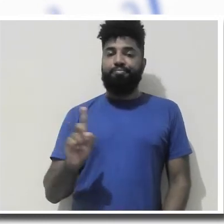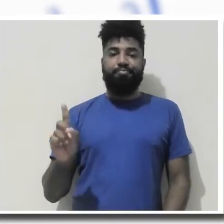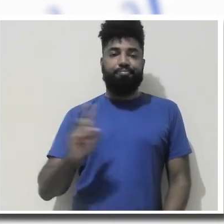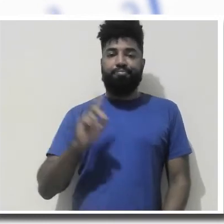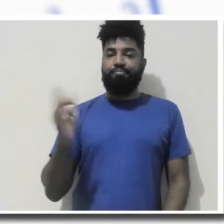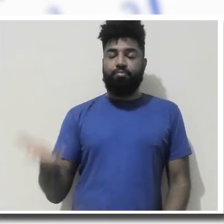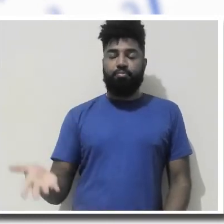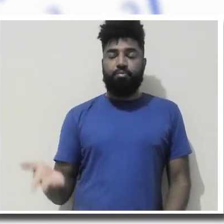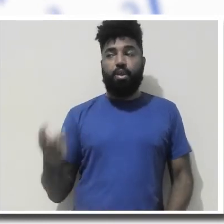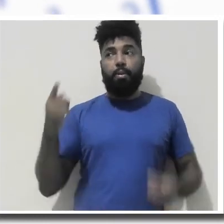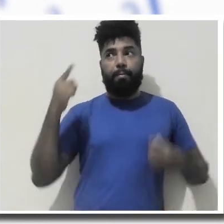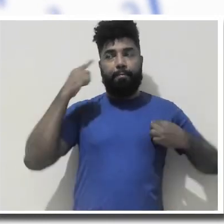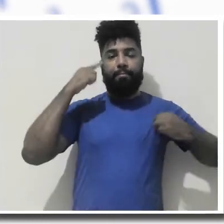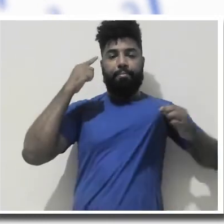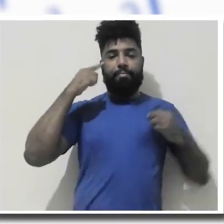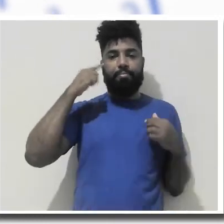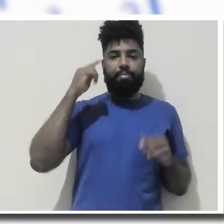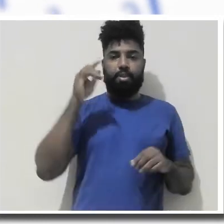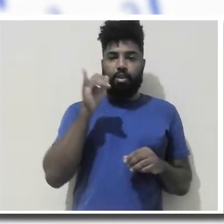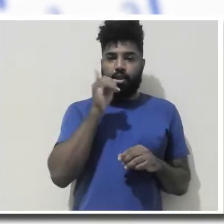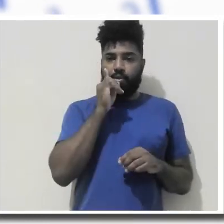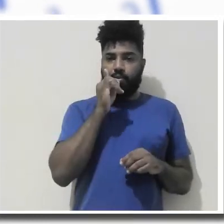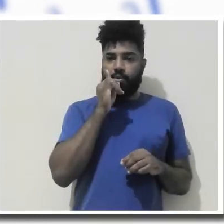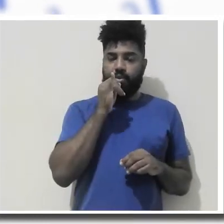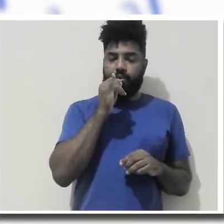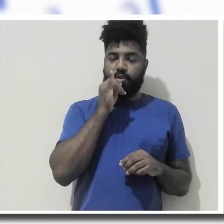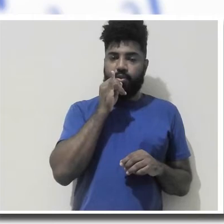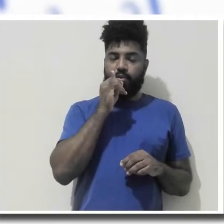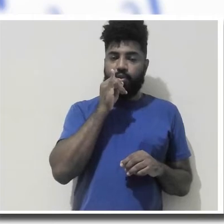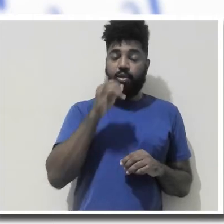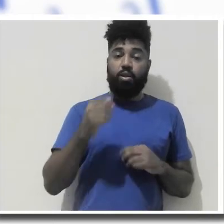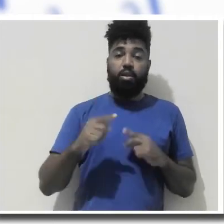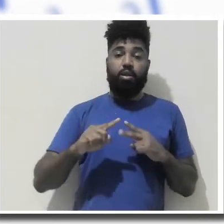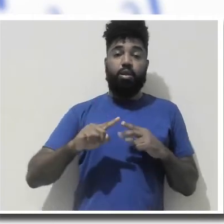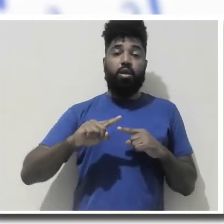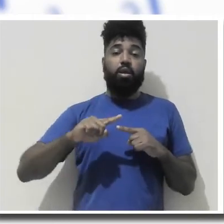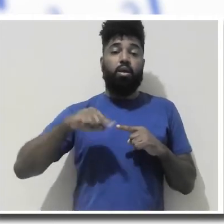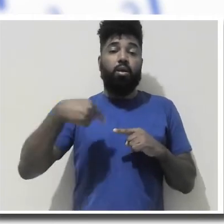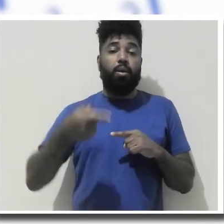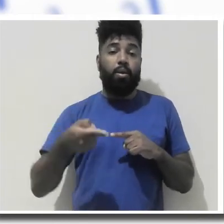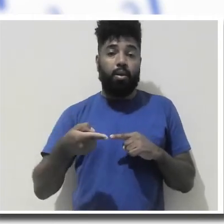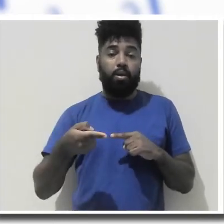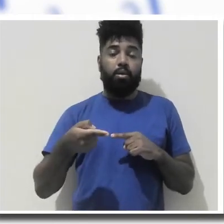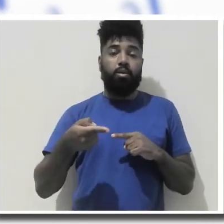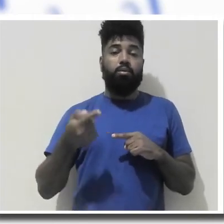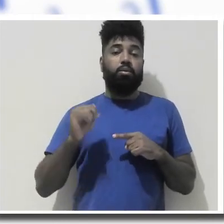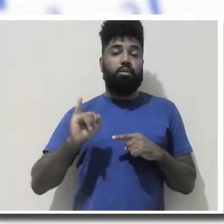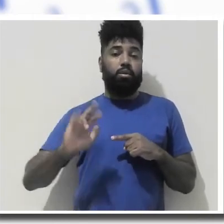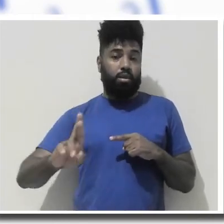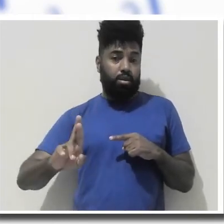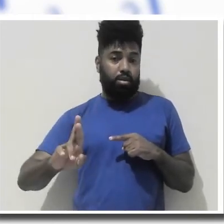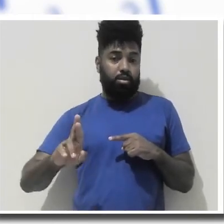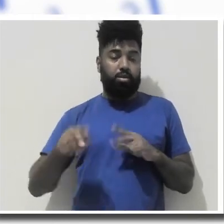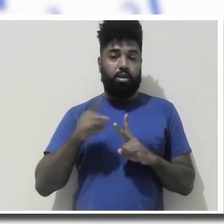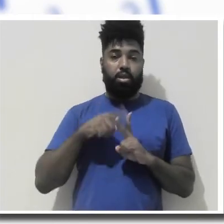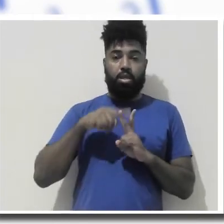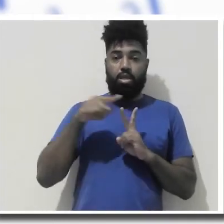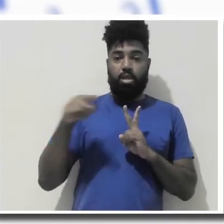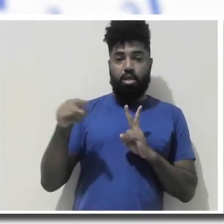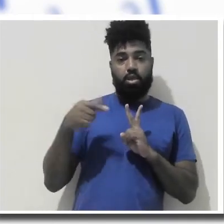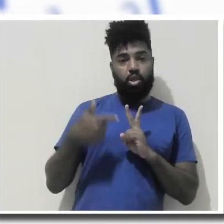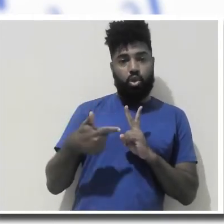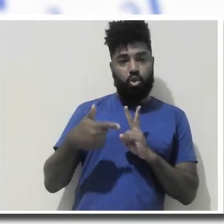Podemos supor a existência de um próximo número irracional após o raiz de